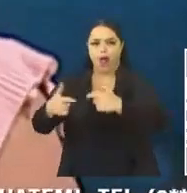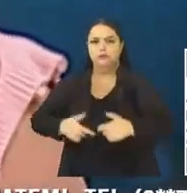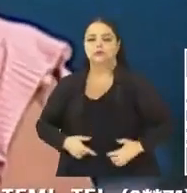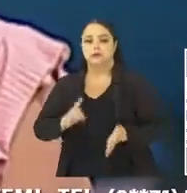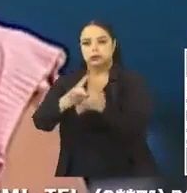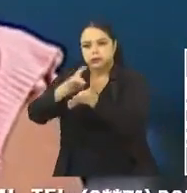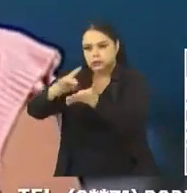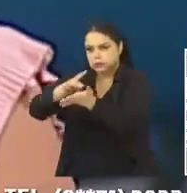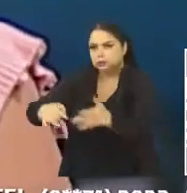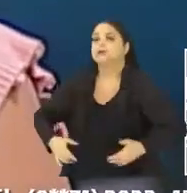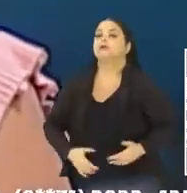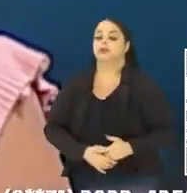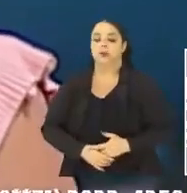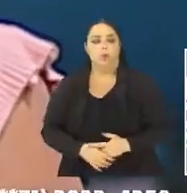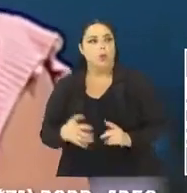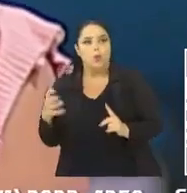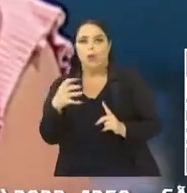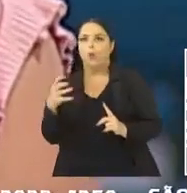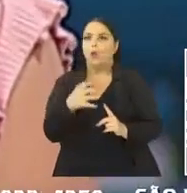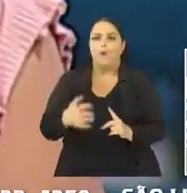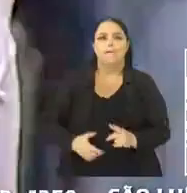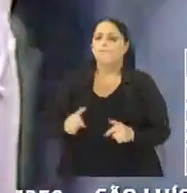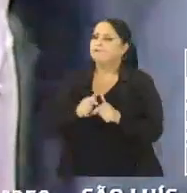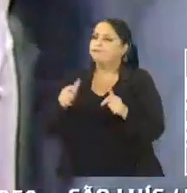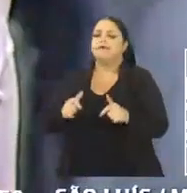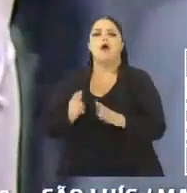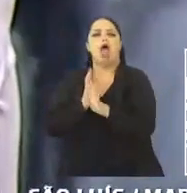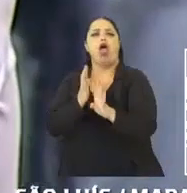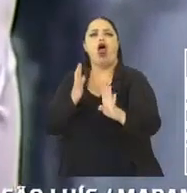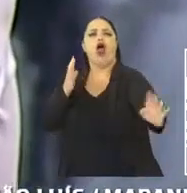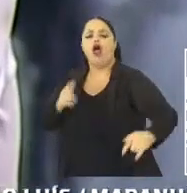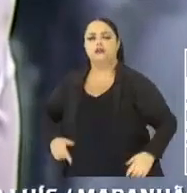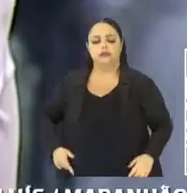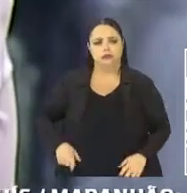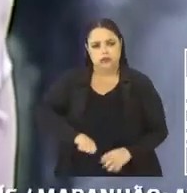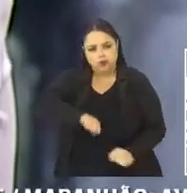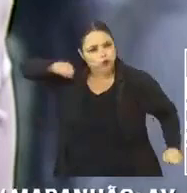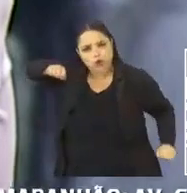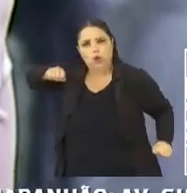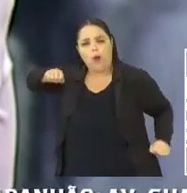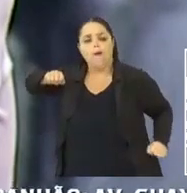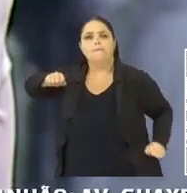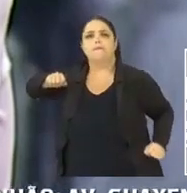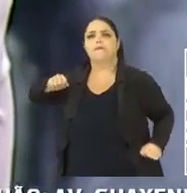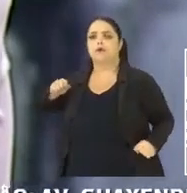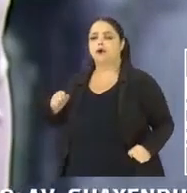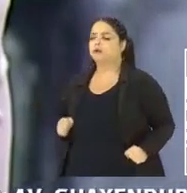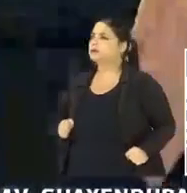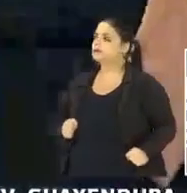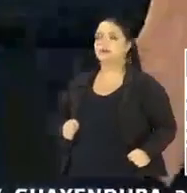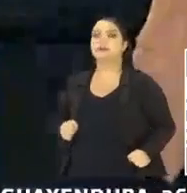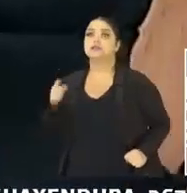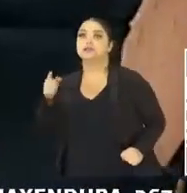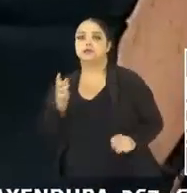né? O tamanho do exército inimigo, a gente fala: meu Deus, será que agora eu vou sucumbir,